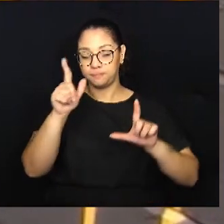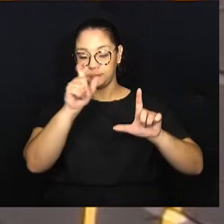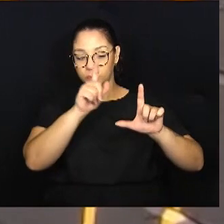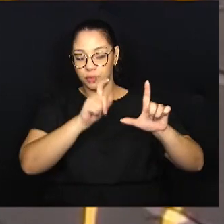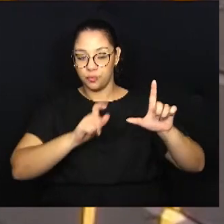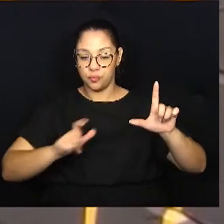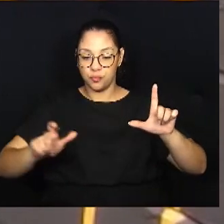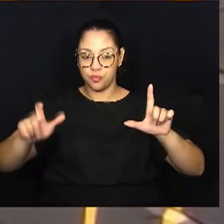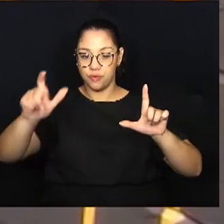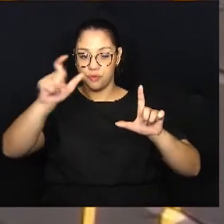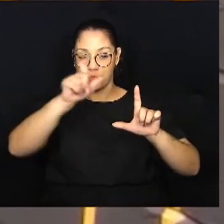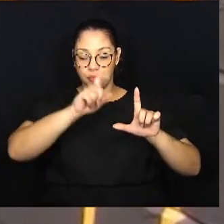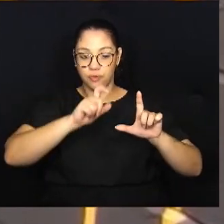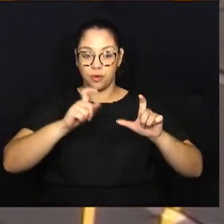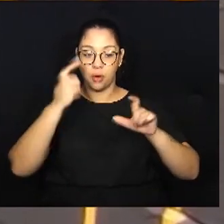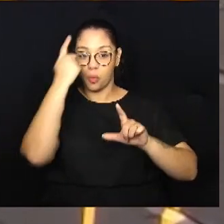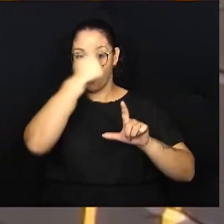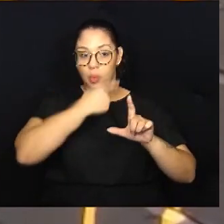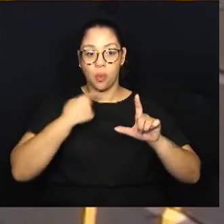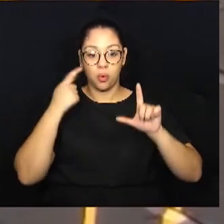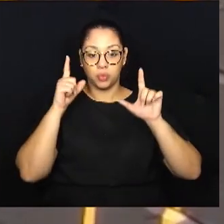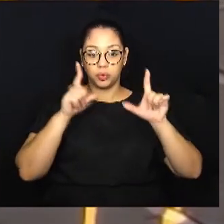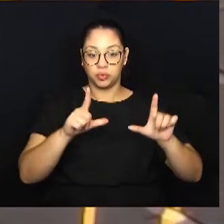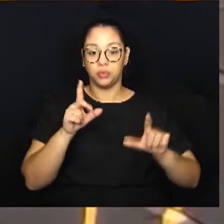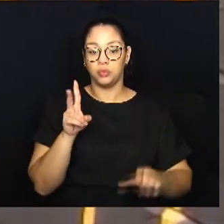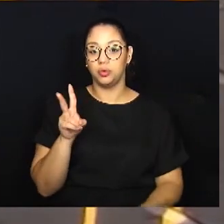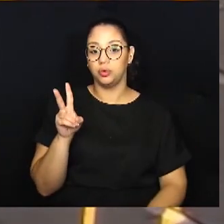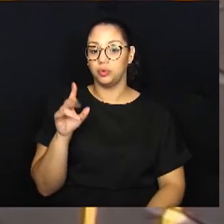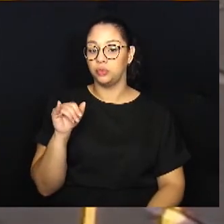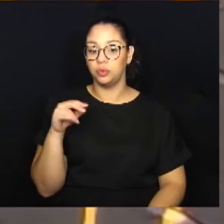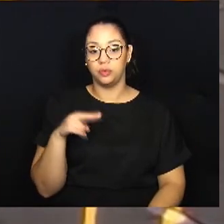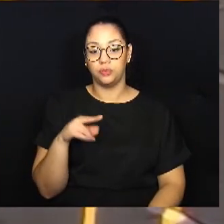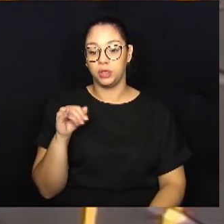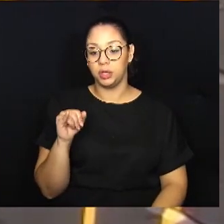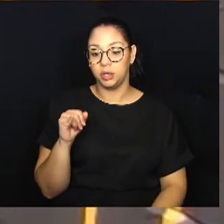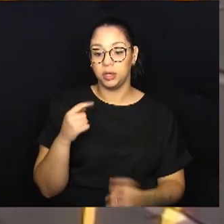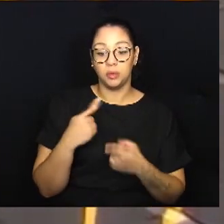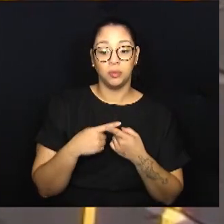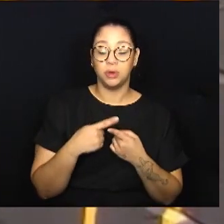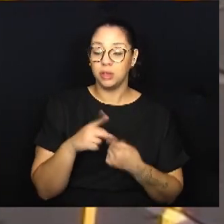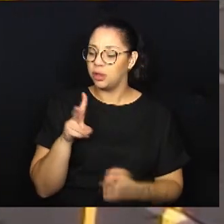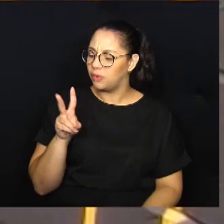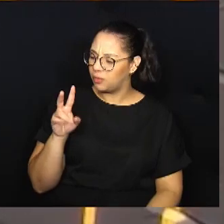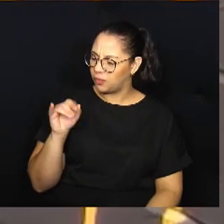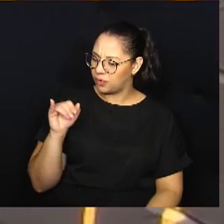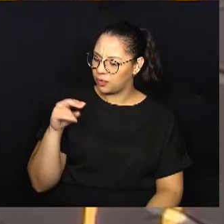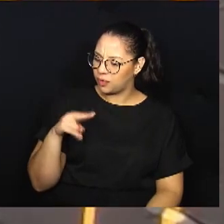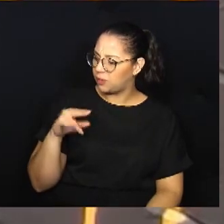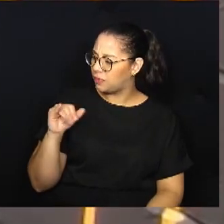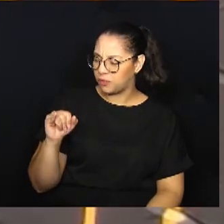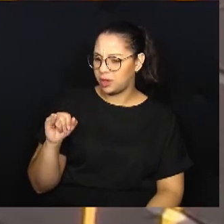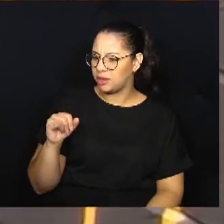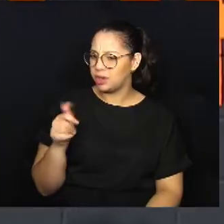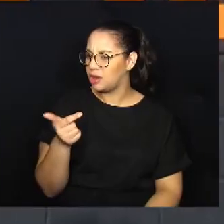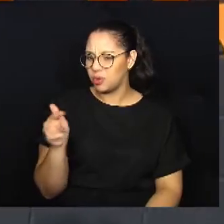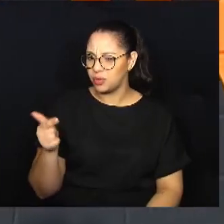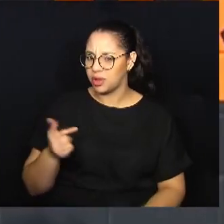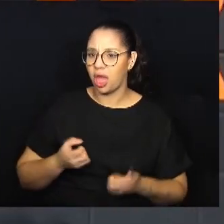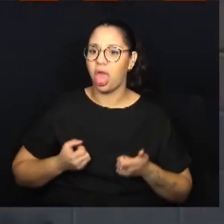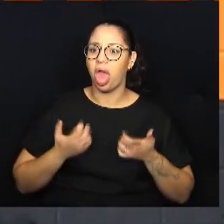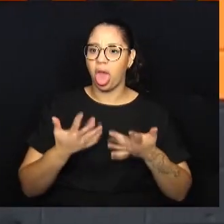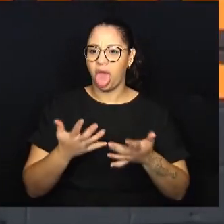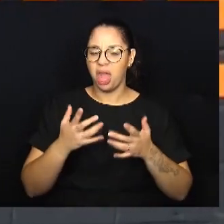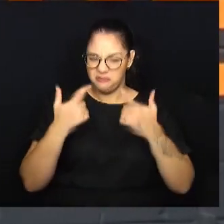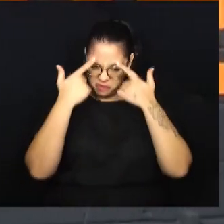como um grito de alerta, até porque o Vini ele não responde com violência, ele responde com a arte também do futebol